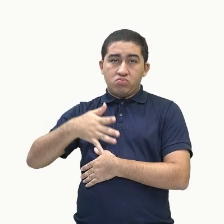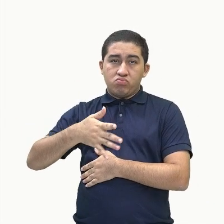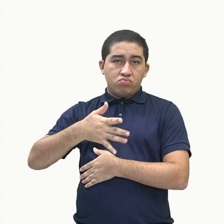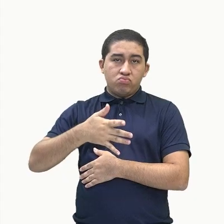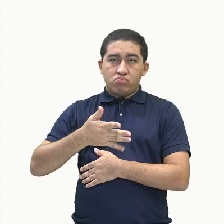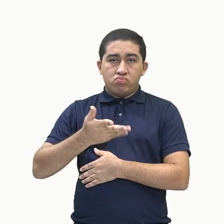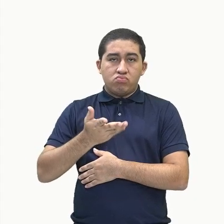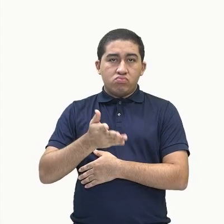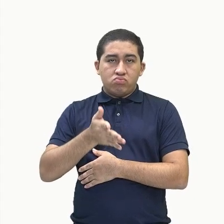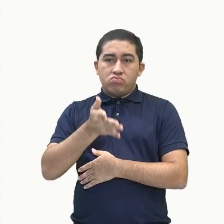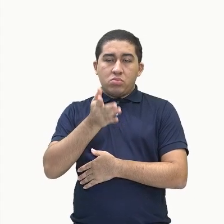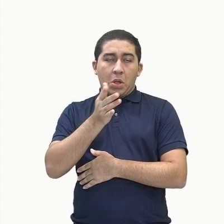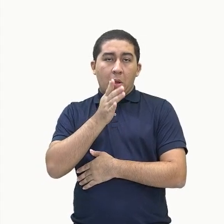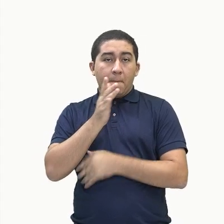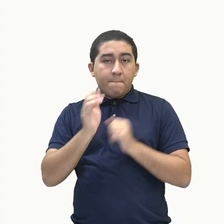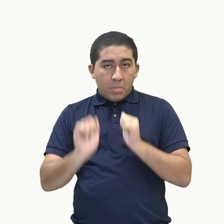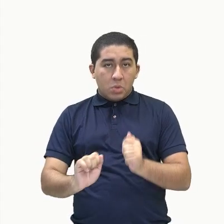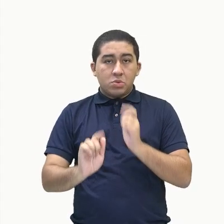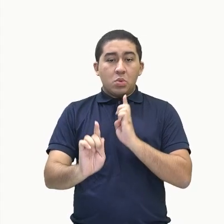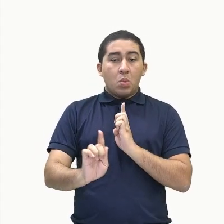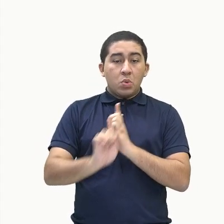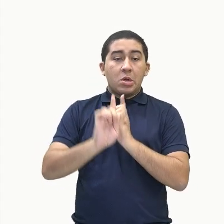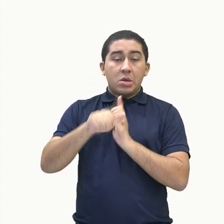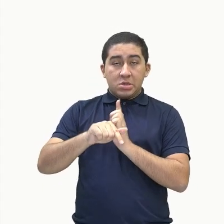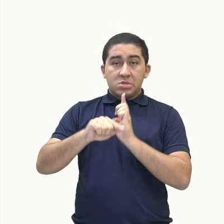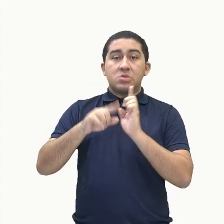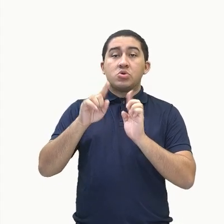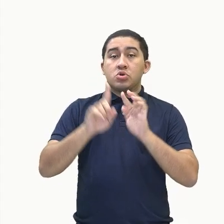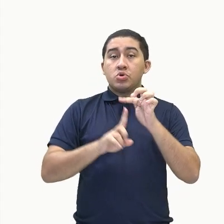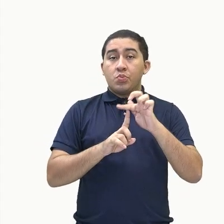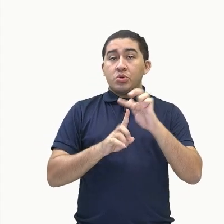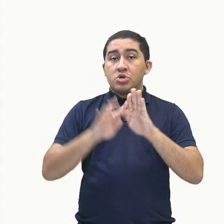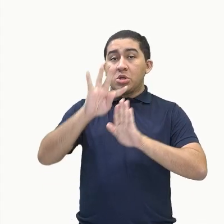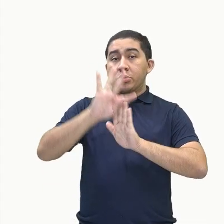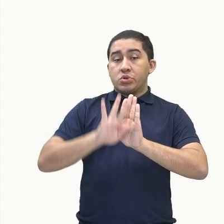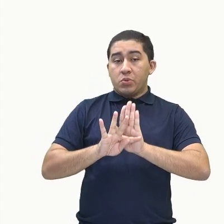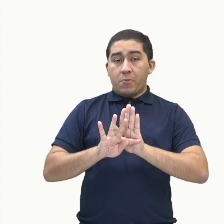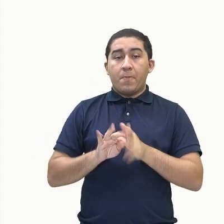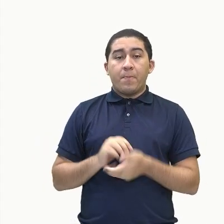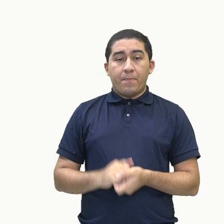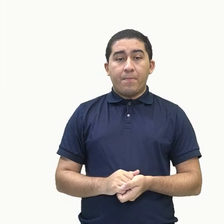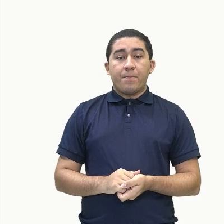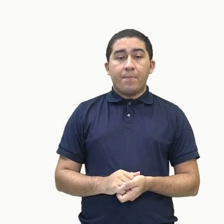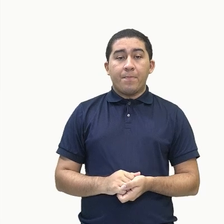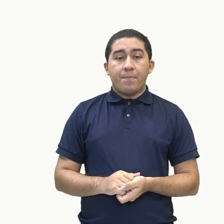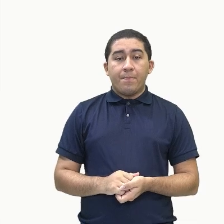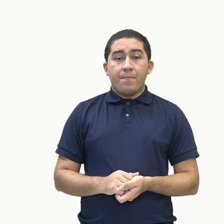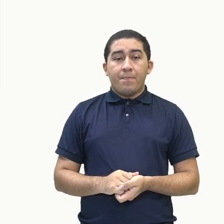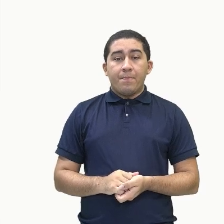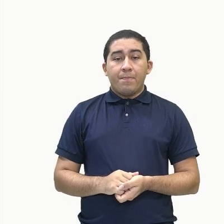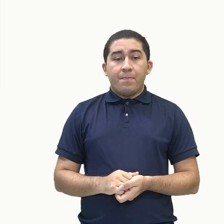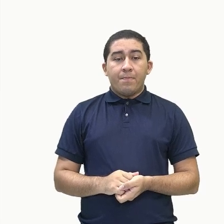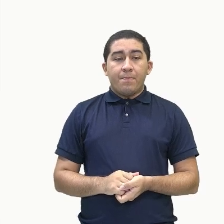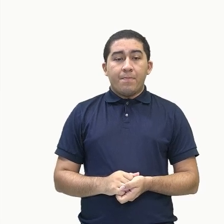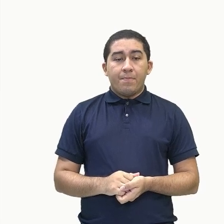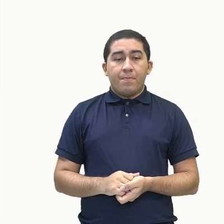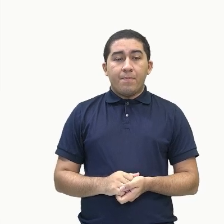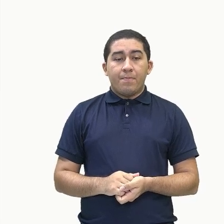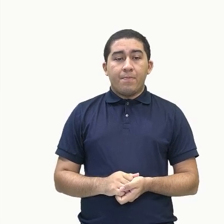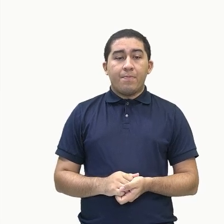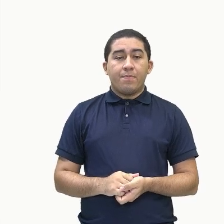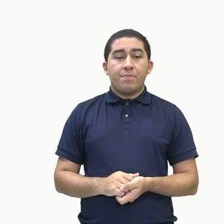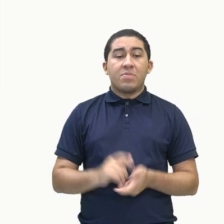lugares na sociedade, você vai encontrar infográficos. Então, o infográfico é este recurso, este elemento,